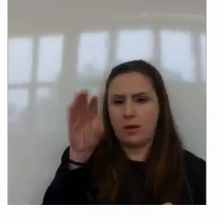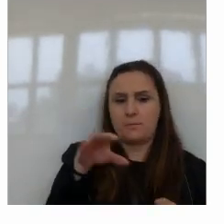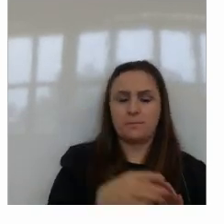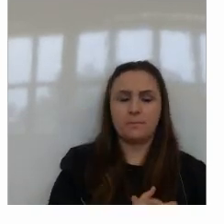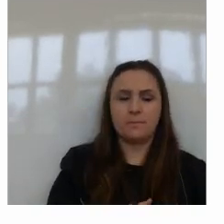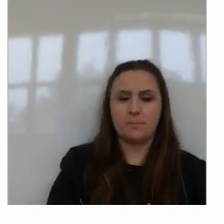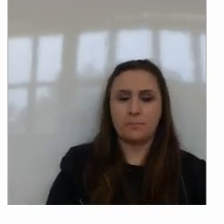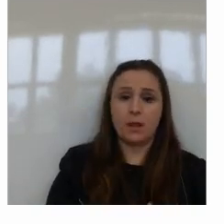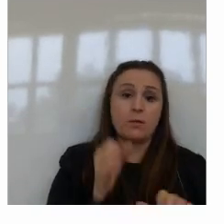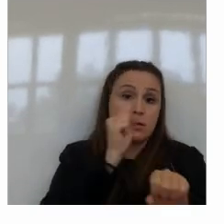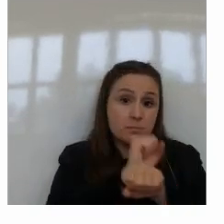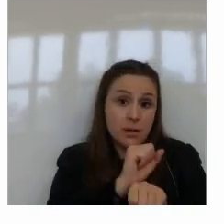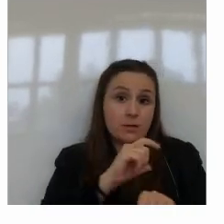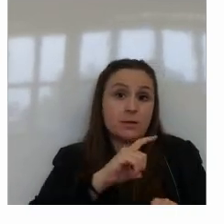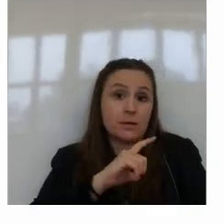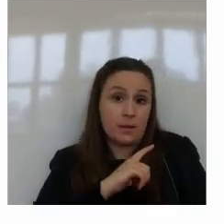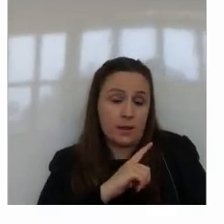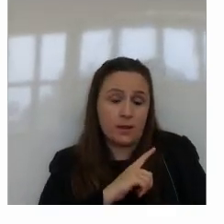e enviar.